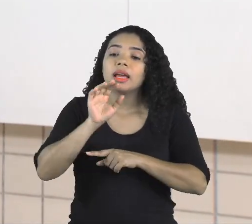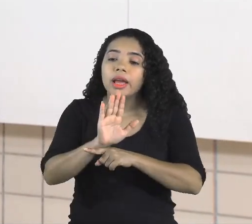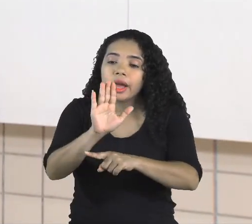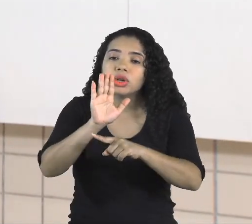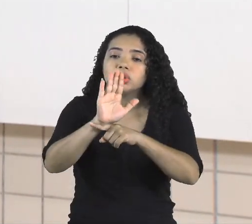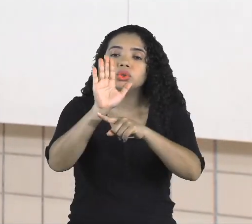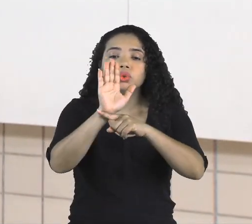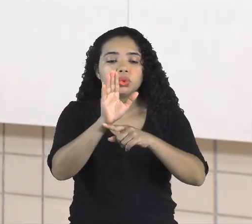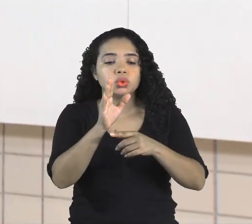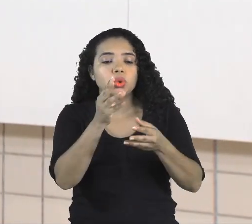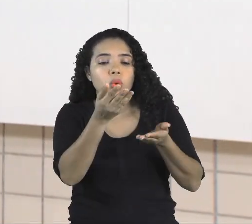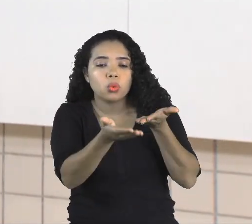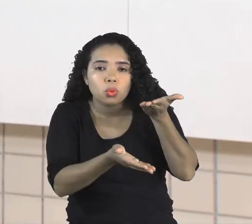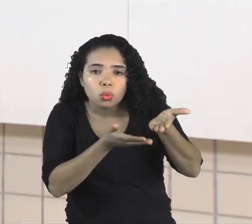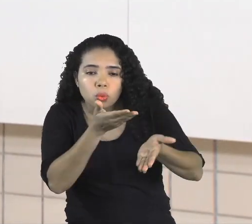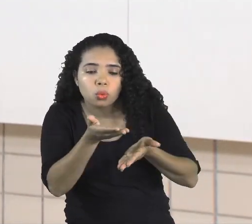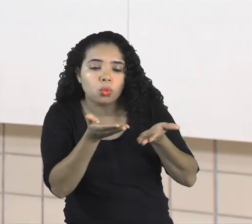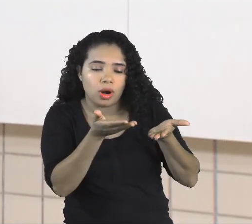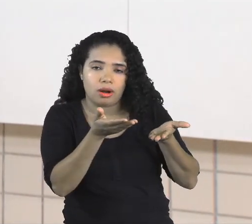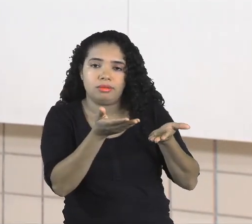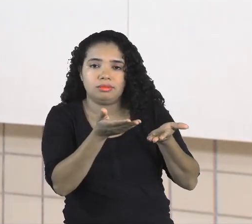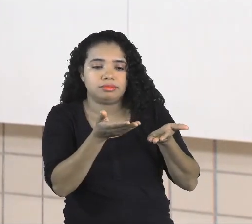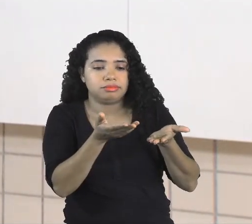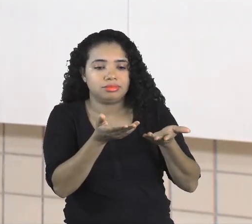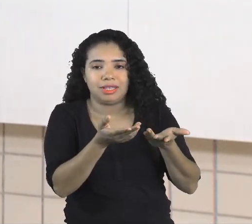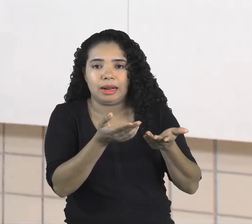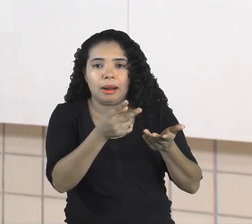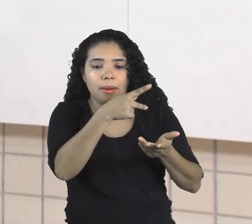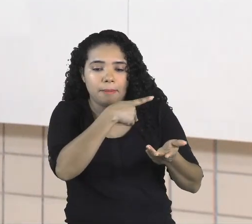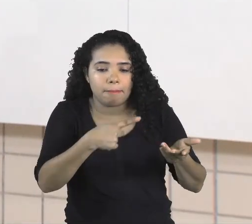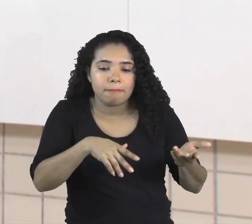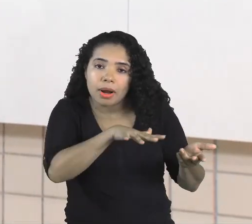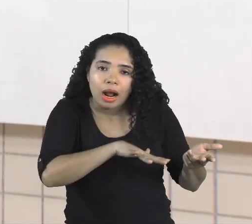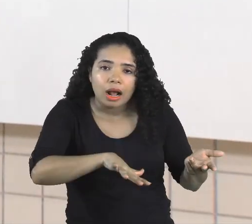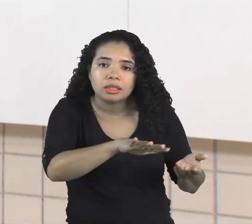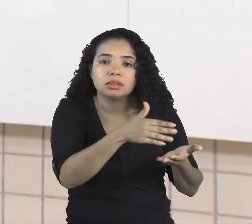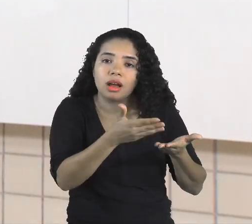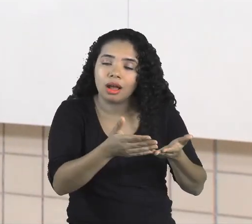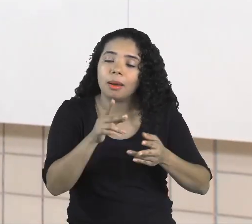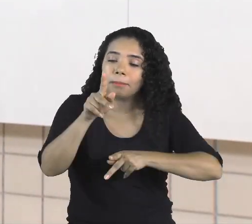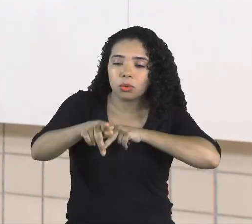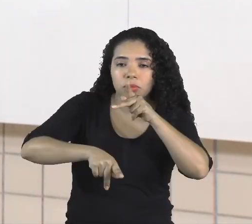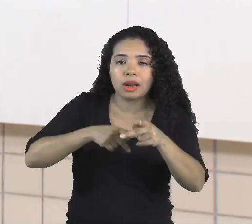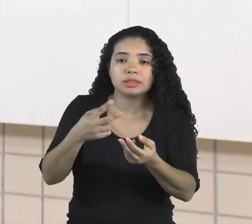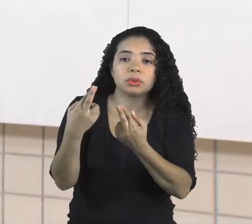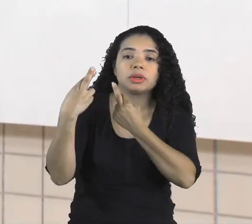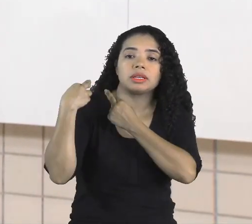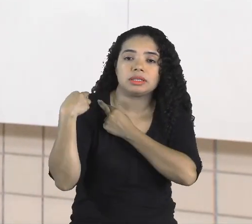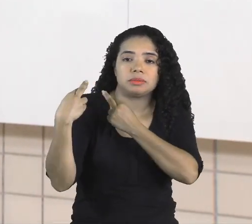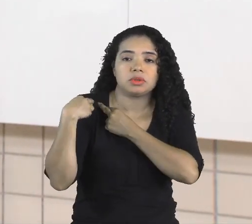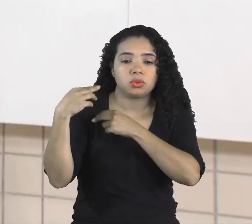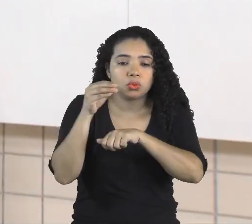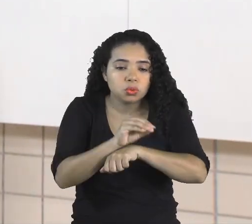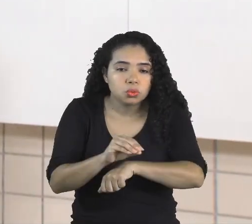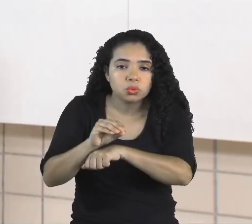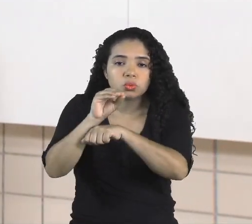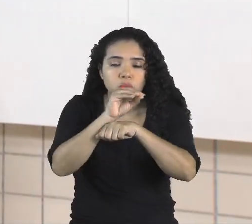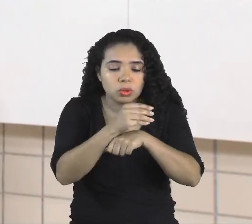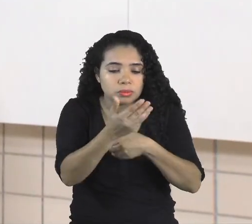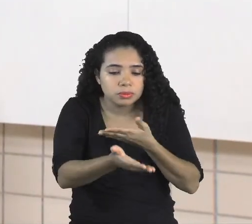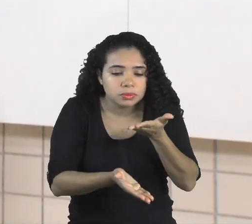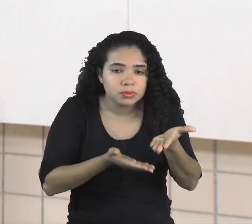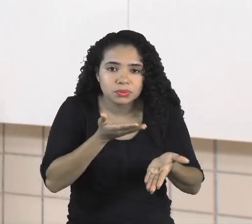públicos? A população também é responsável por manter os espaços públicos